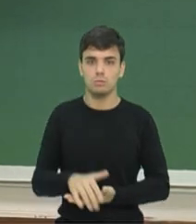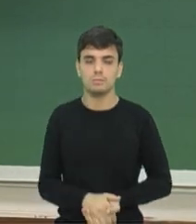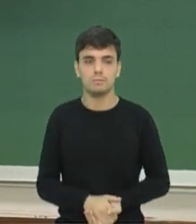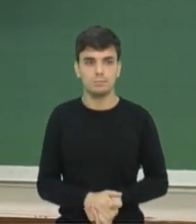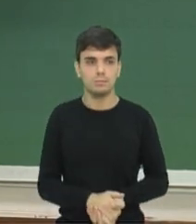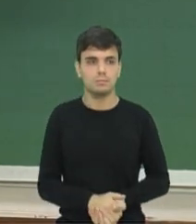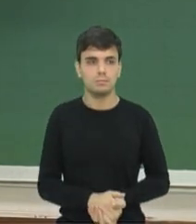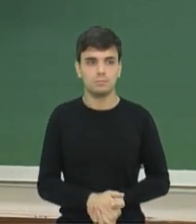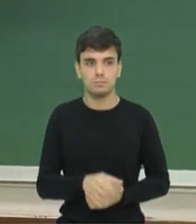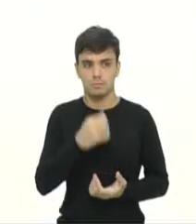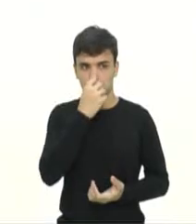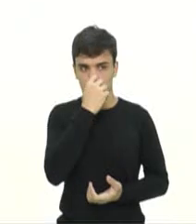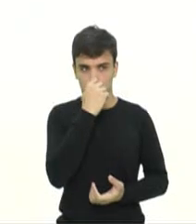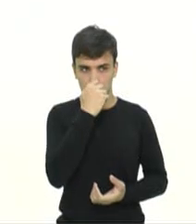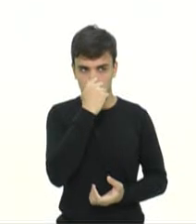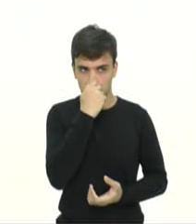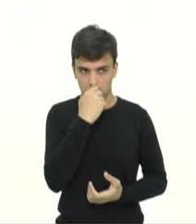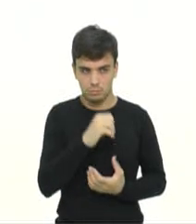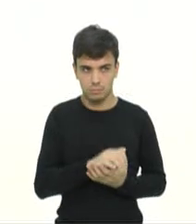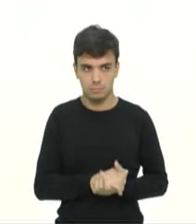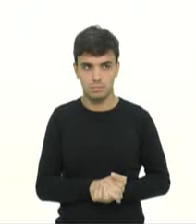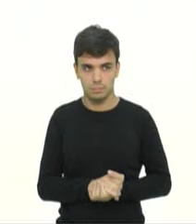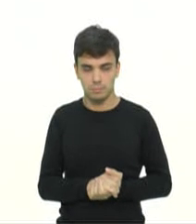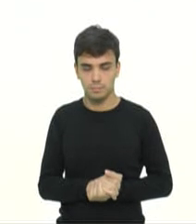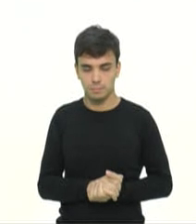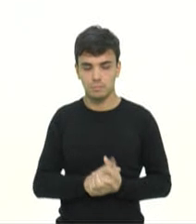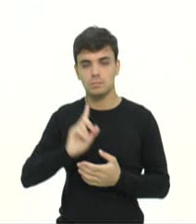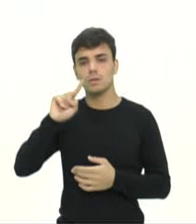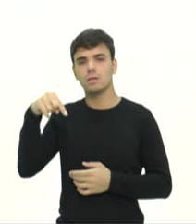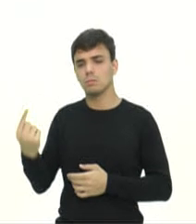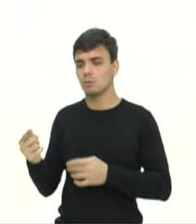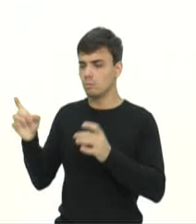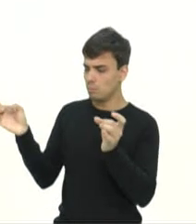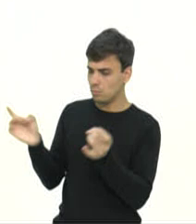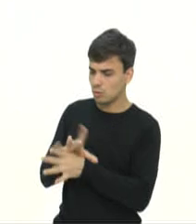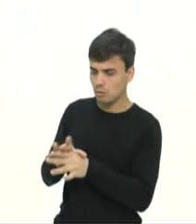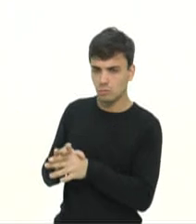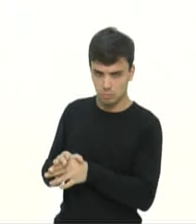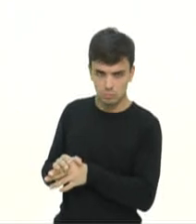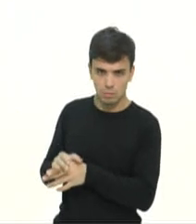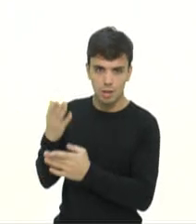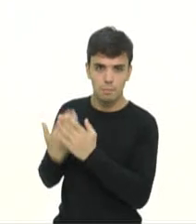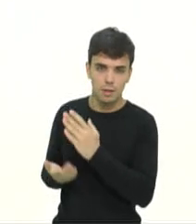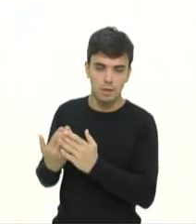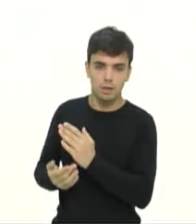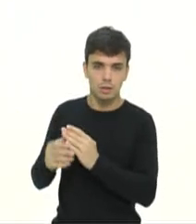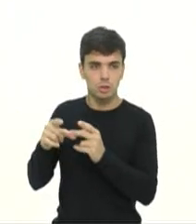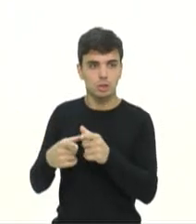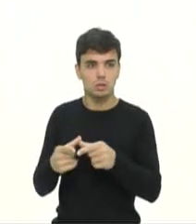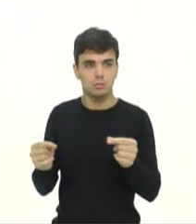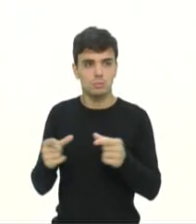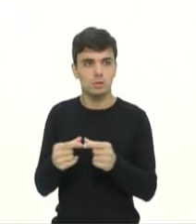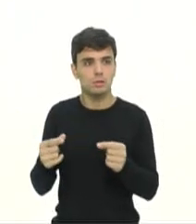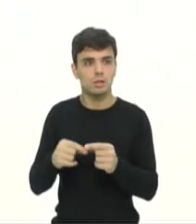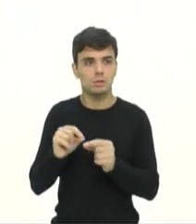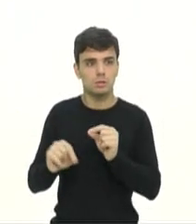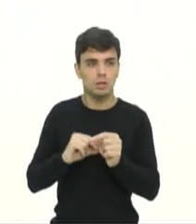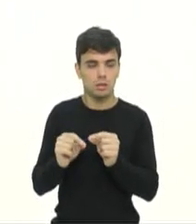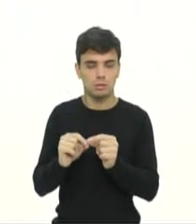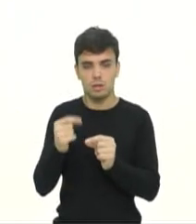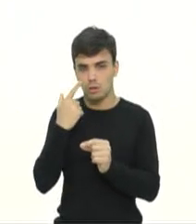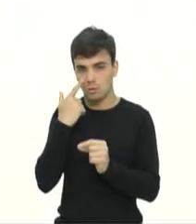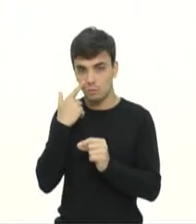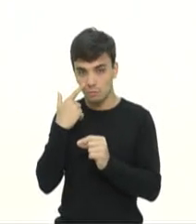ali. Então, após a derrota do japonesa na Segunda Guerra Mundial, né, as forças norte-americanas dominaram o Japão